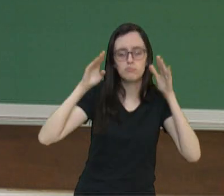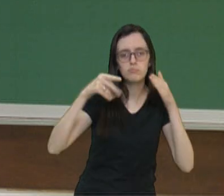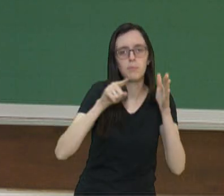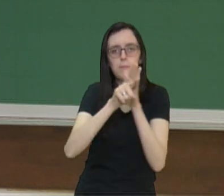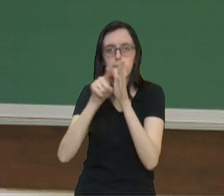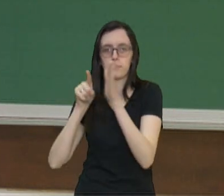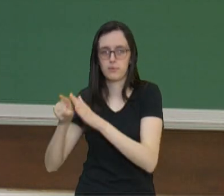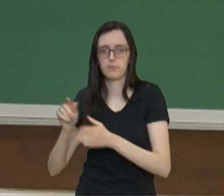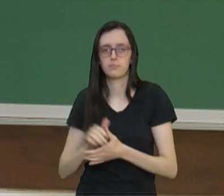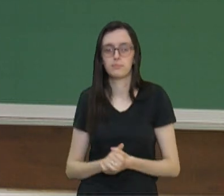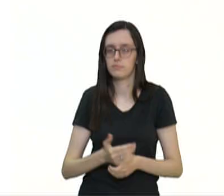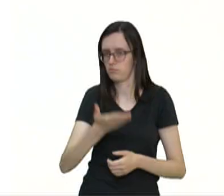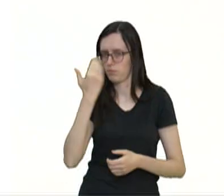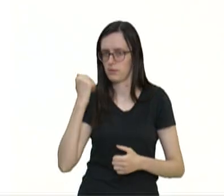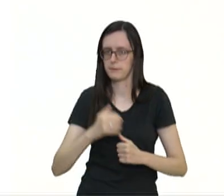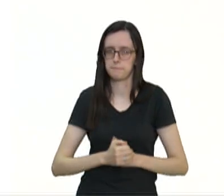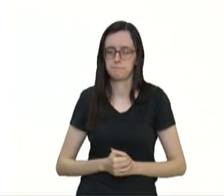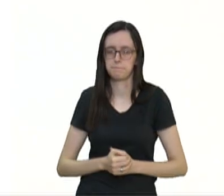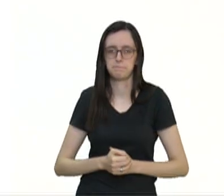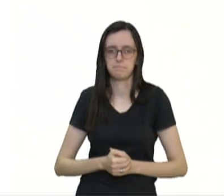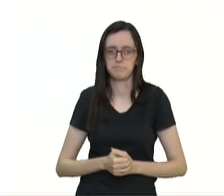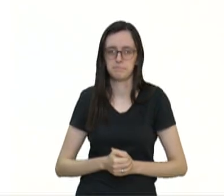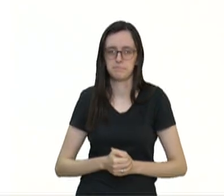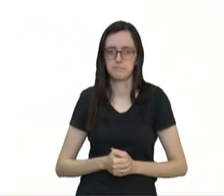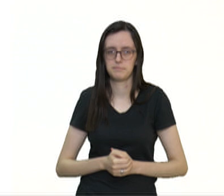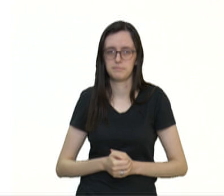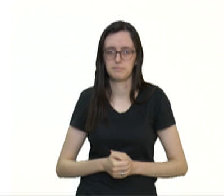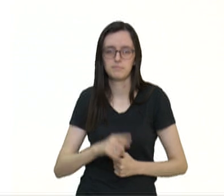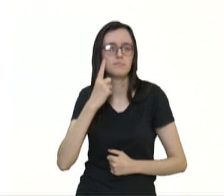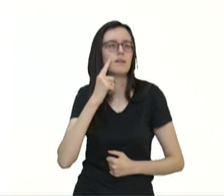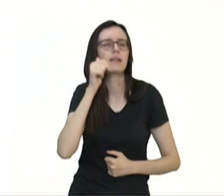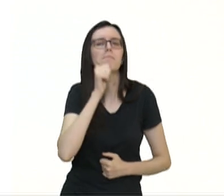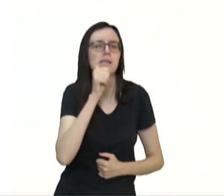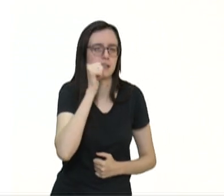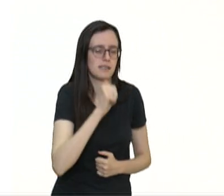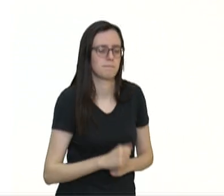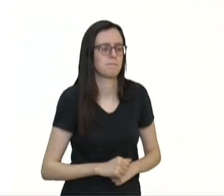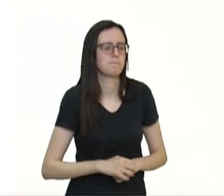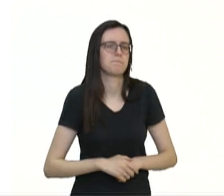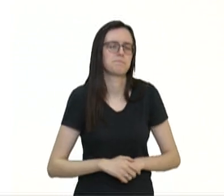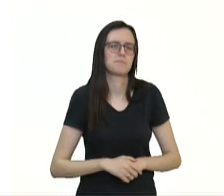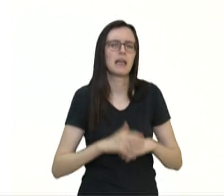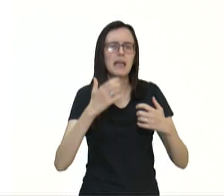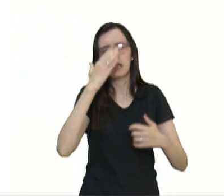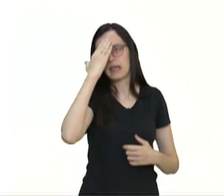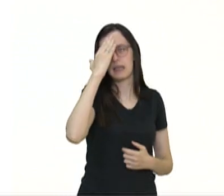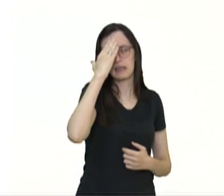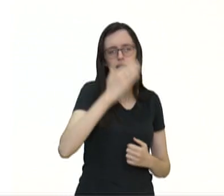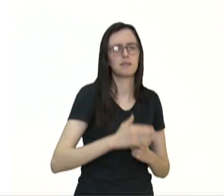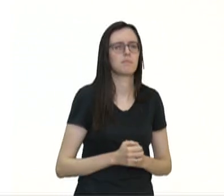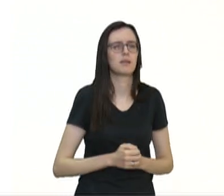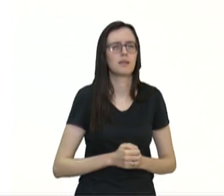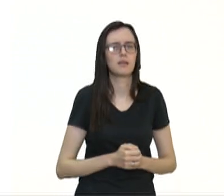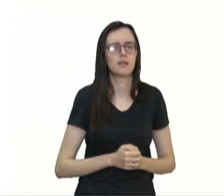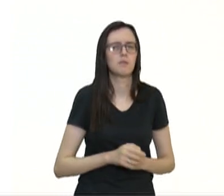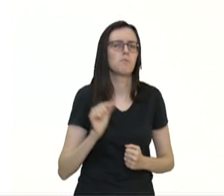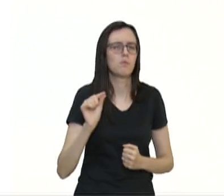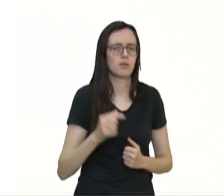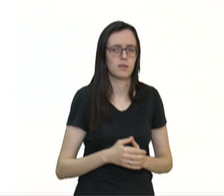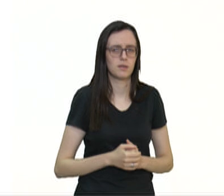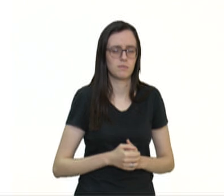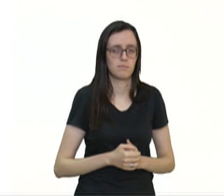pergunta. Let's go? Então vamos lá. Olha ali a menininha. Eu quero saber, is she? O que eu quero